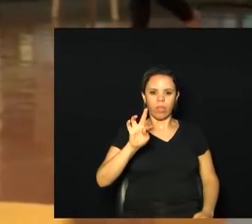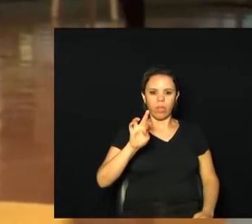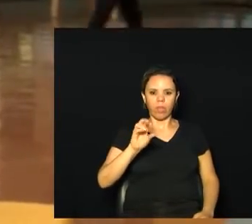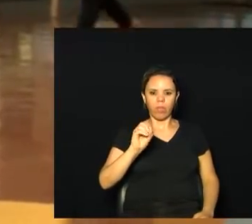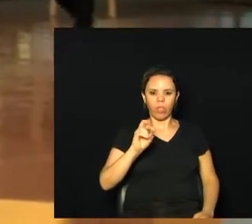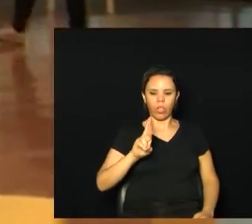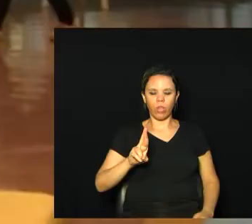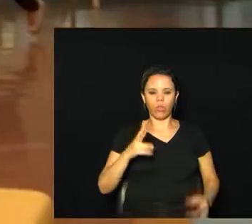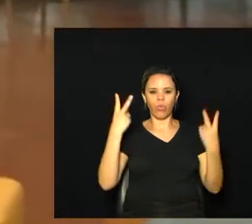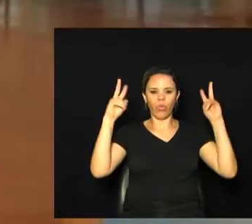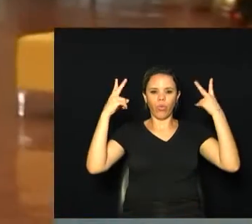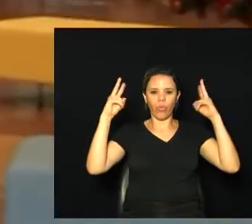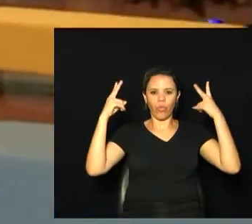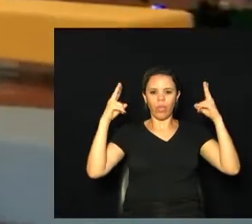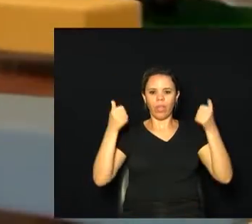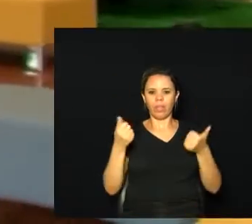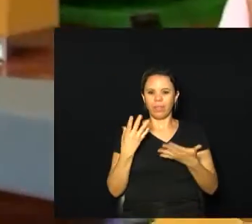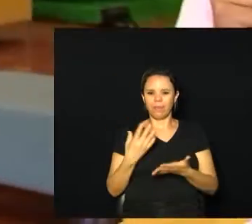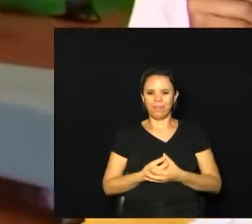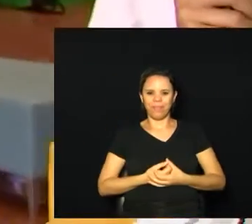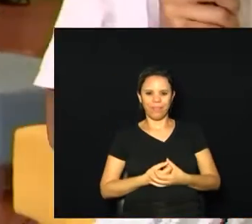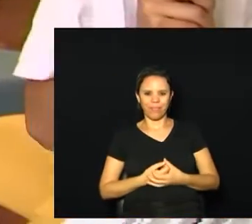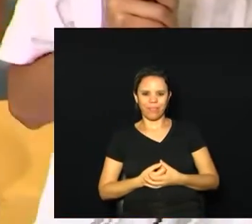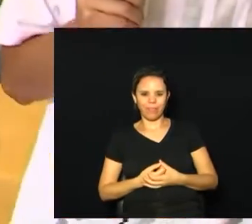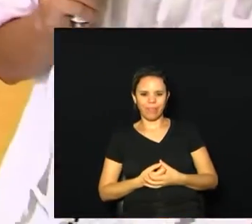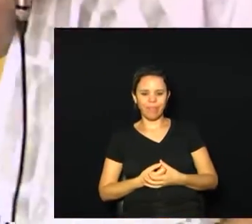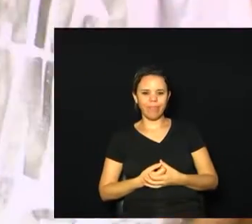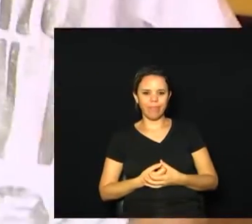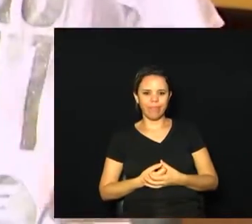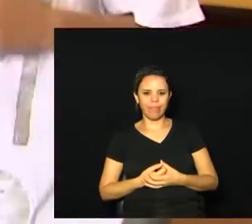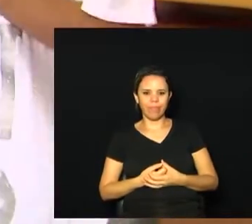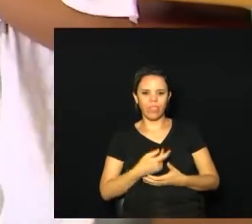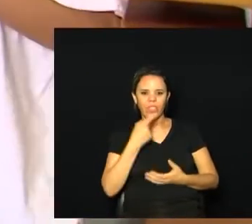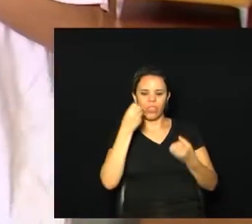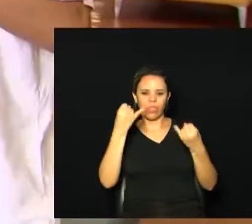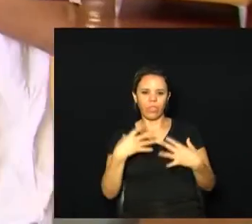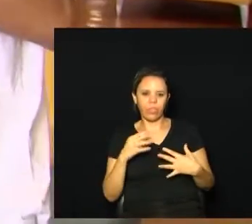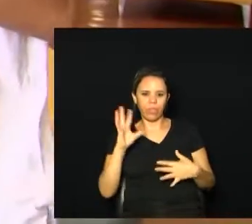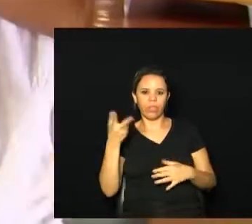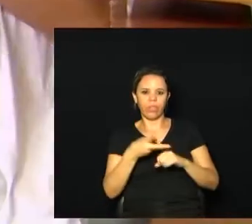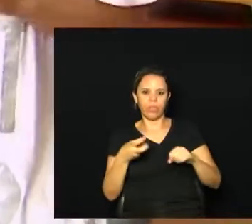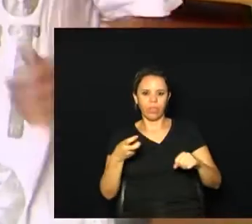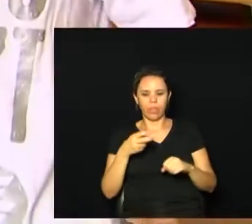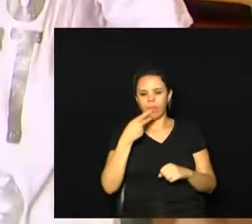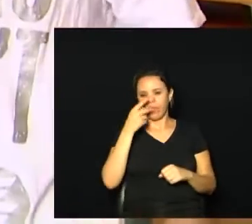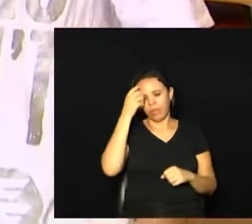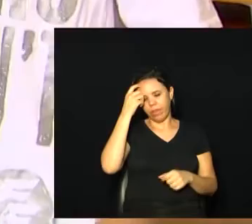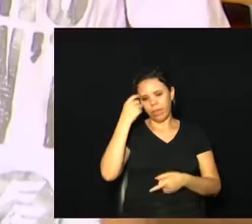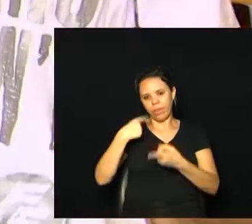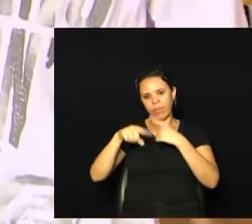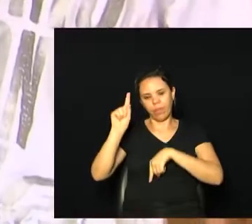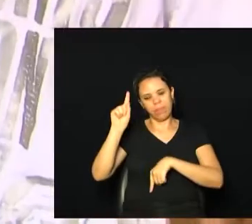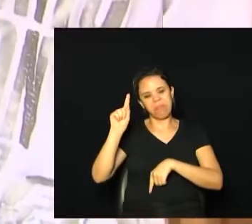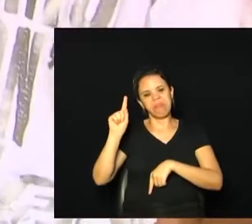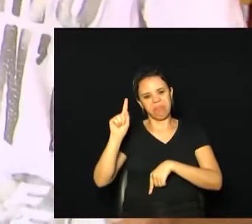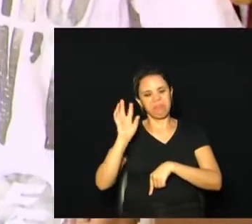do Empreenda Senac. Tudo bem, Vitor? Oi, tudo bem. Opa, beleza. Fale um pouco então a respeito desse seu aplicativo, que foi um sucesso, rapaz.